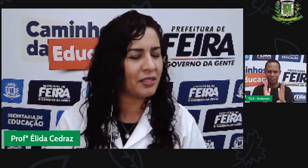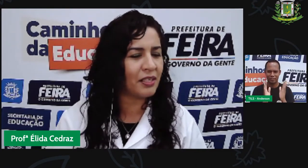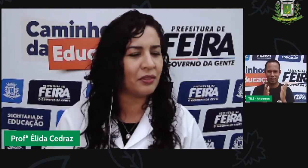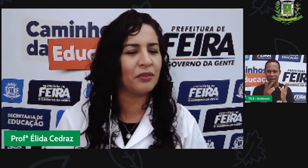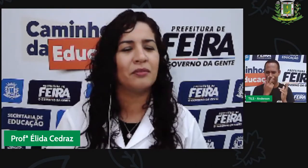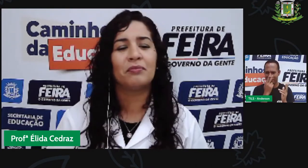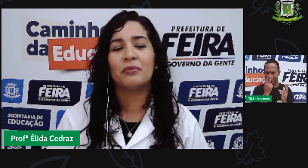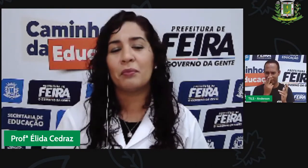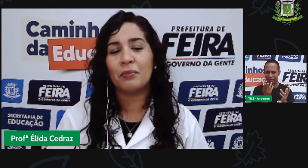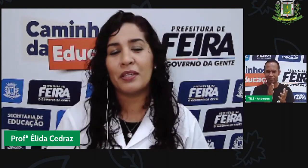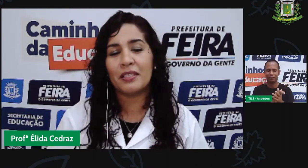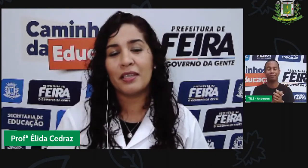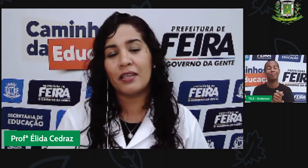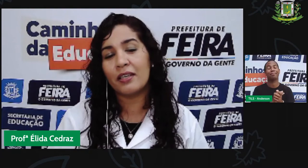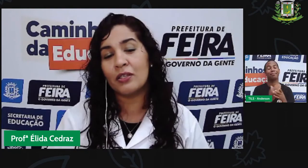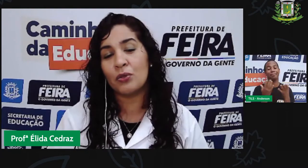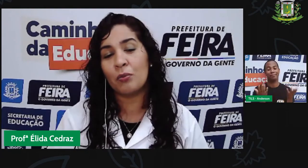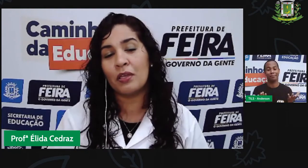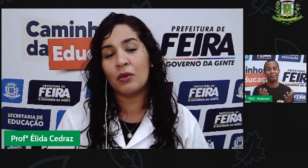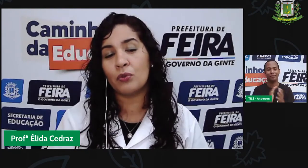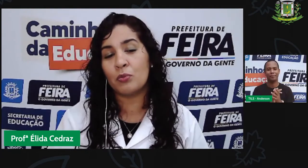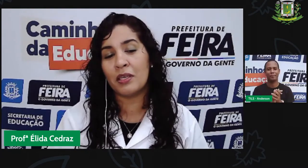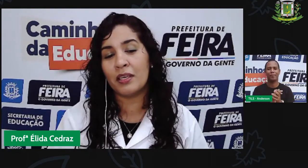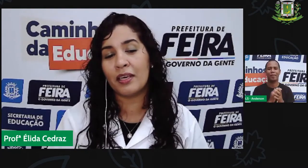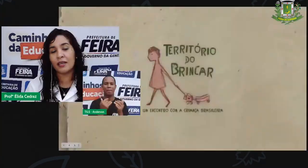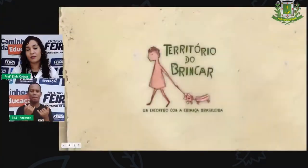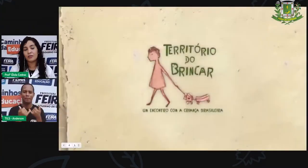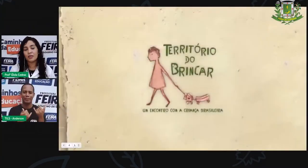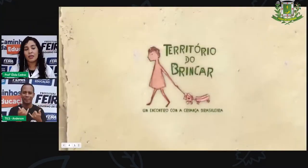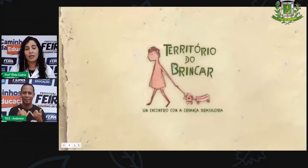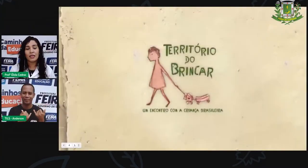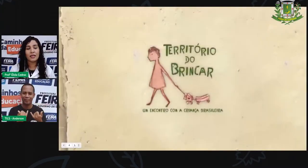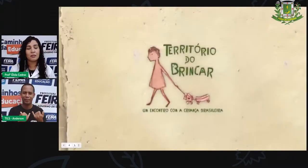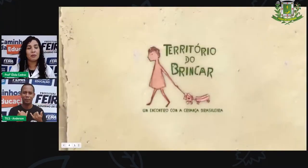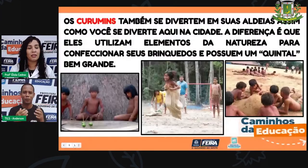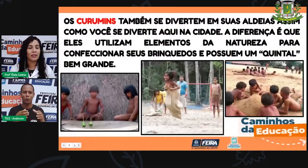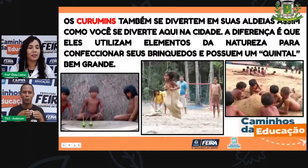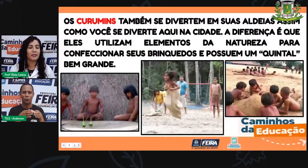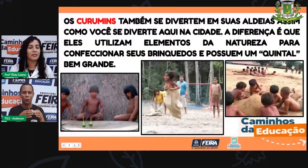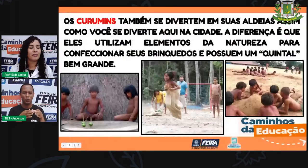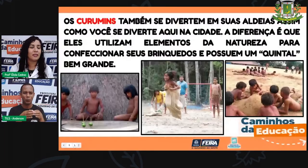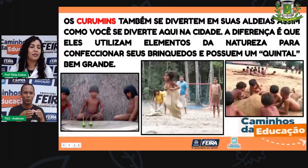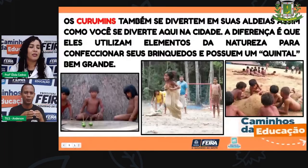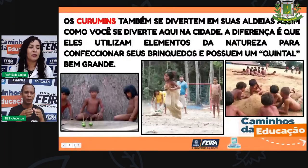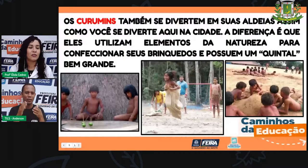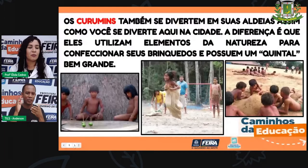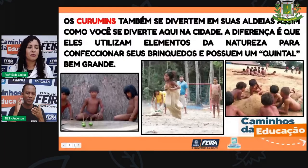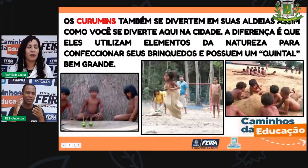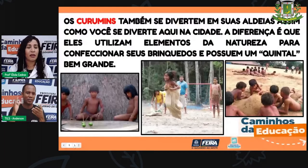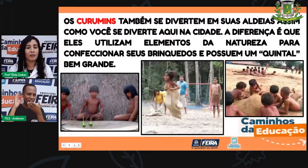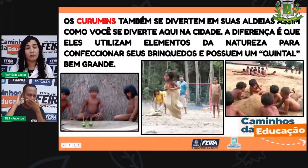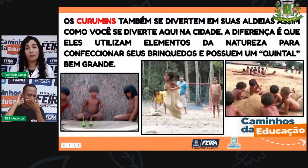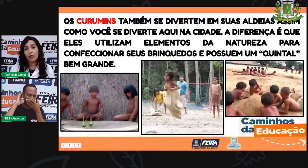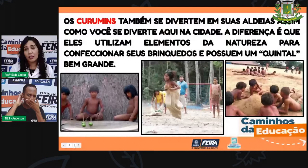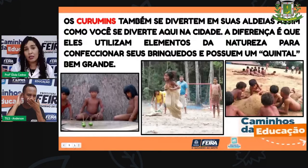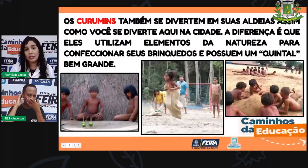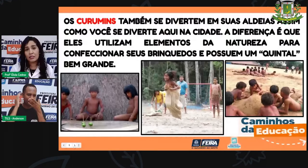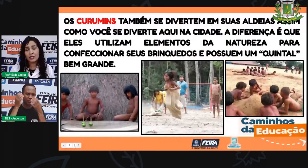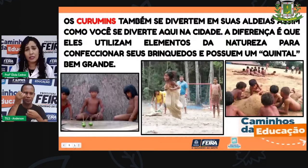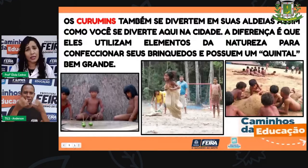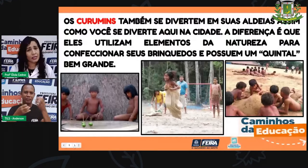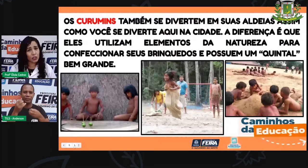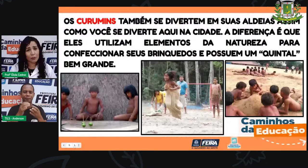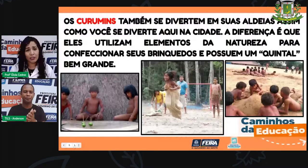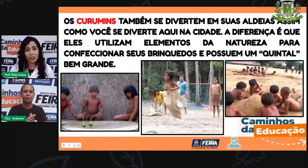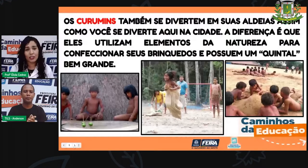Algo parecido? Pois é, é sobre os brinquedos e as brincadeiras que nós vamos falar.